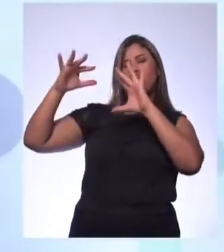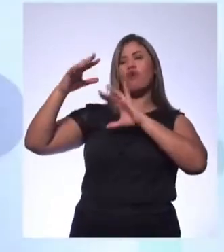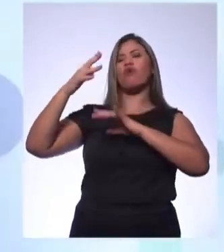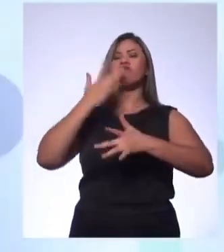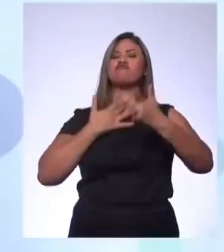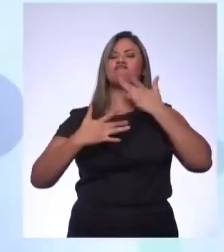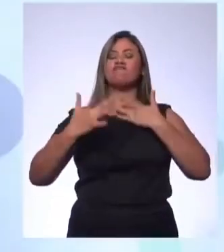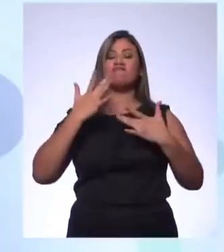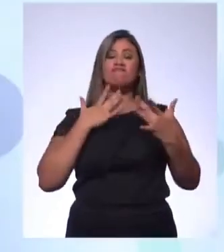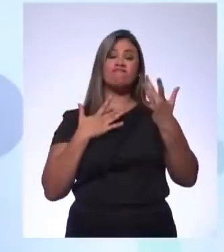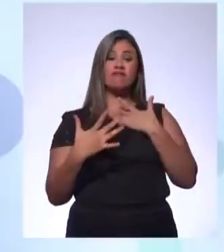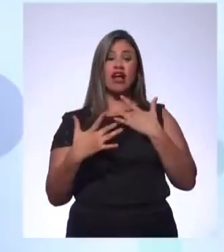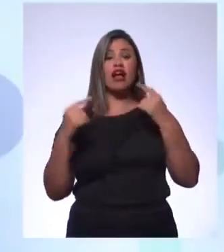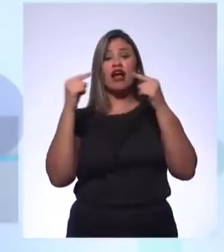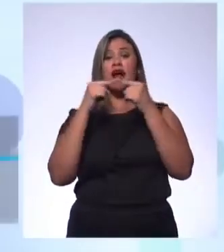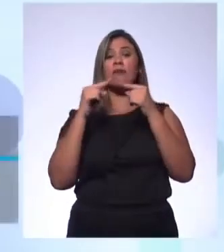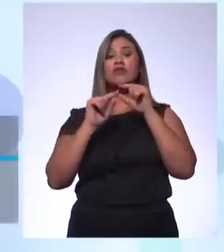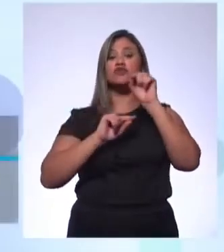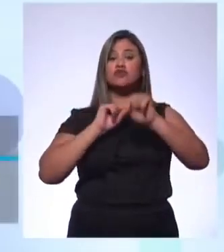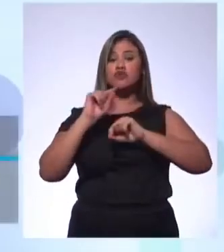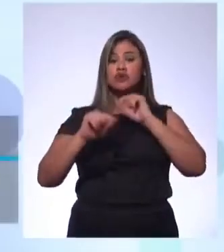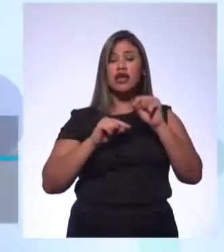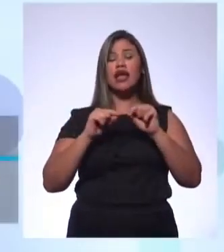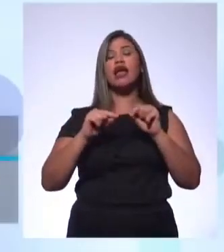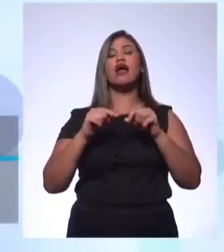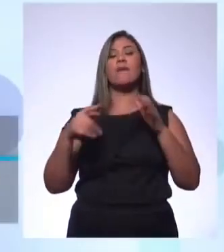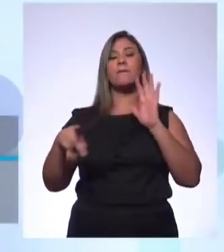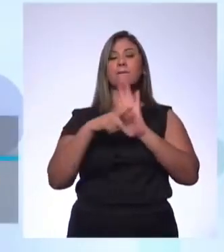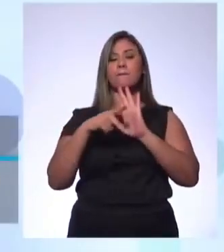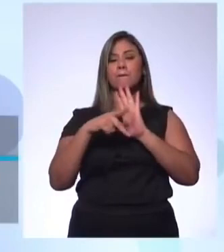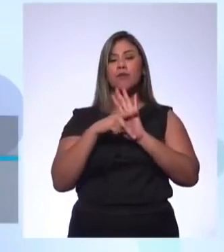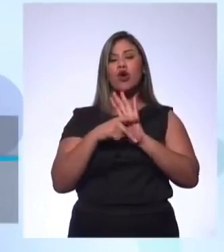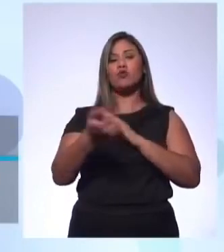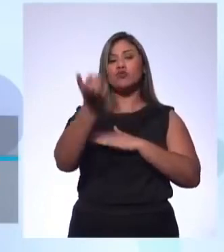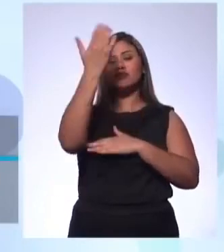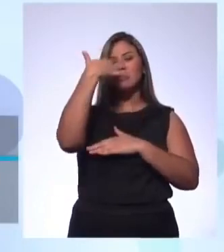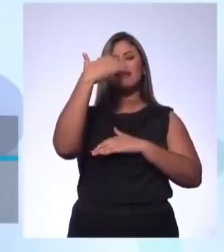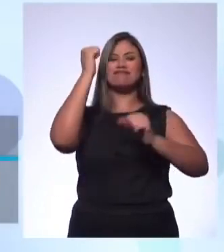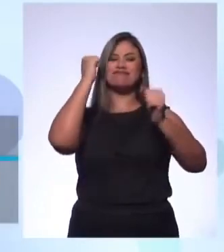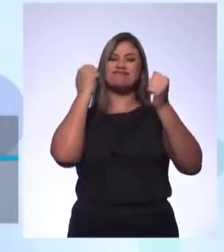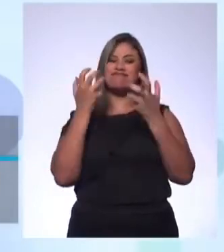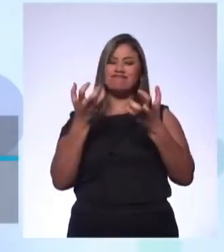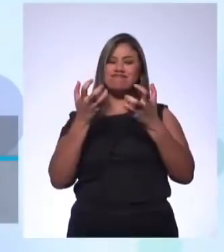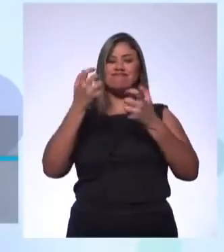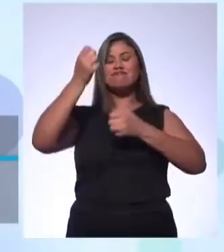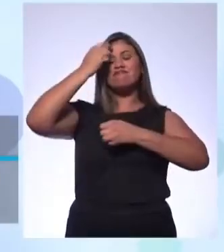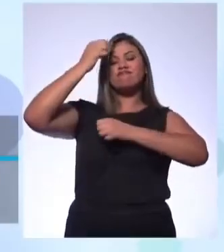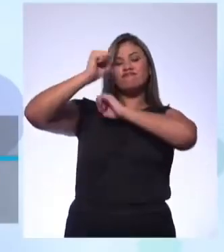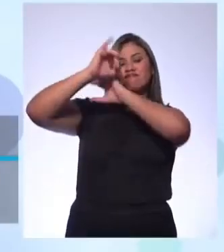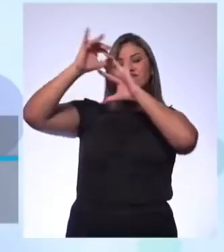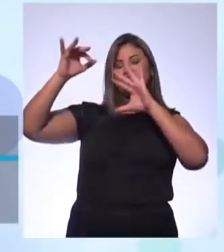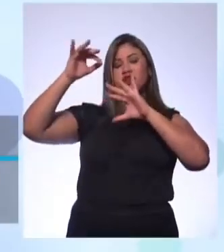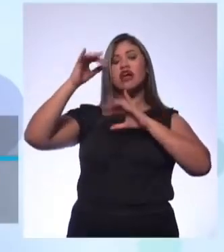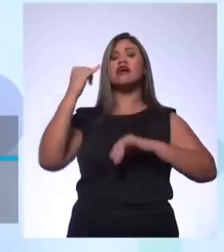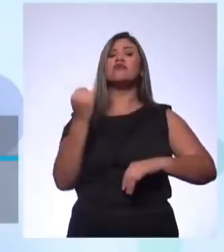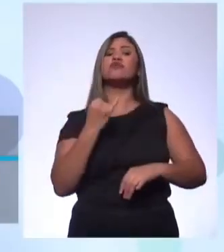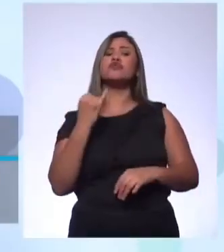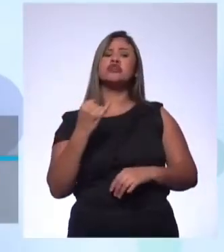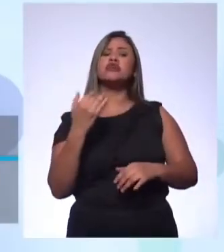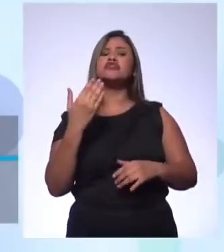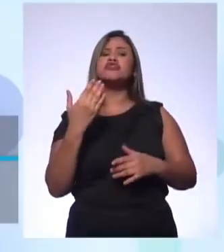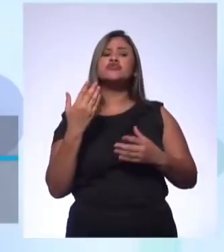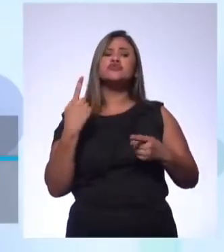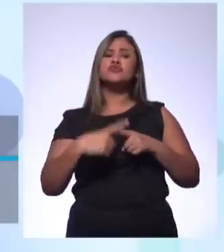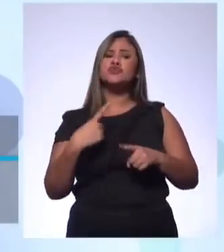certo personagem, eu estou falando daquilo que é pertinente à vida interior dele. E por que é importante você saber isso? Porque